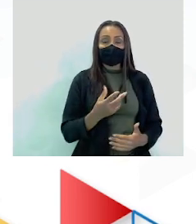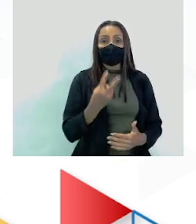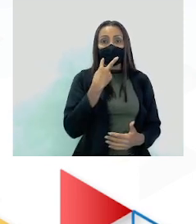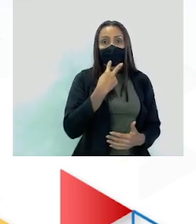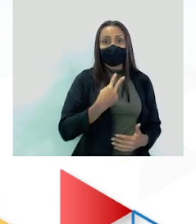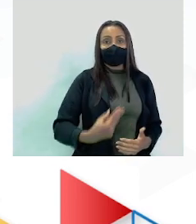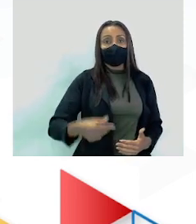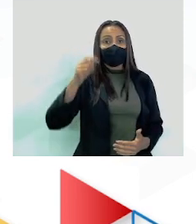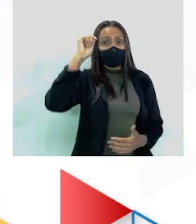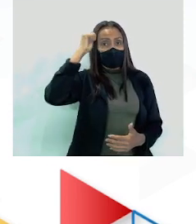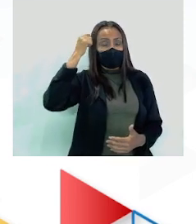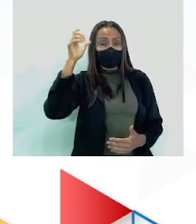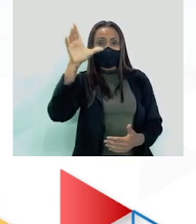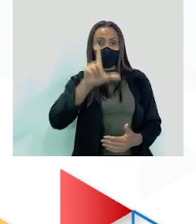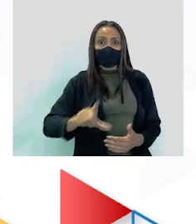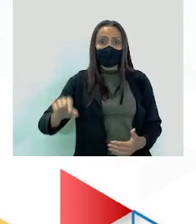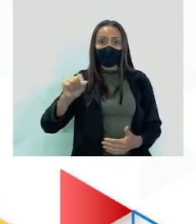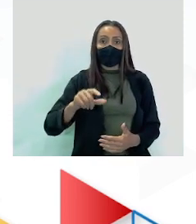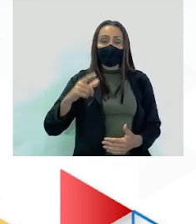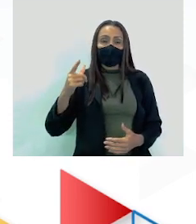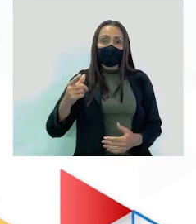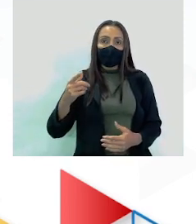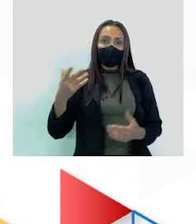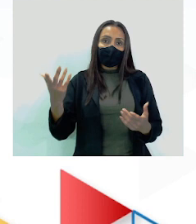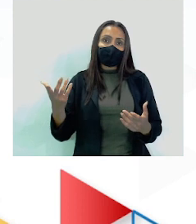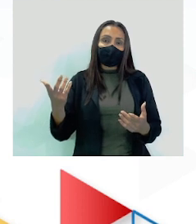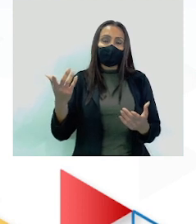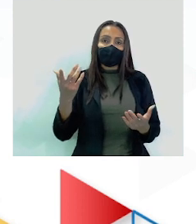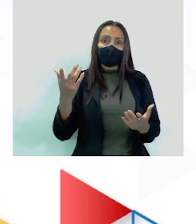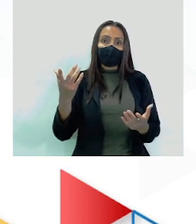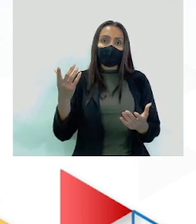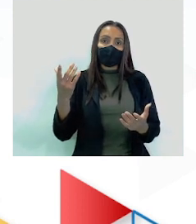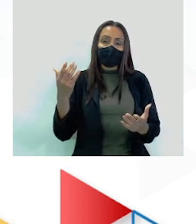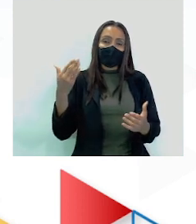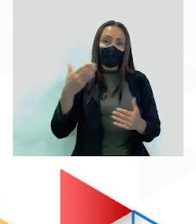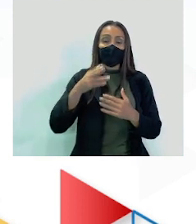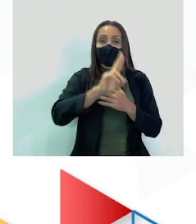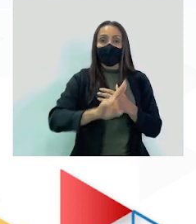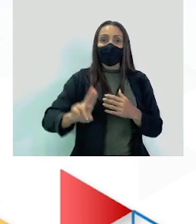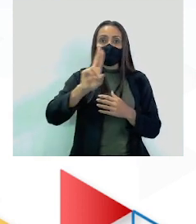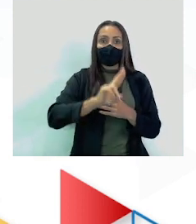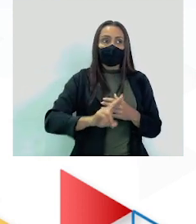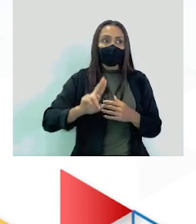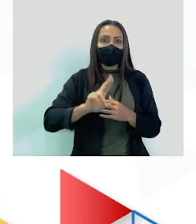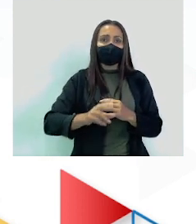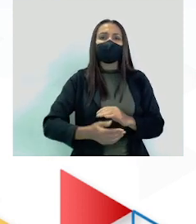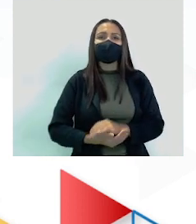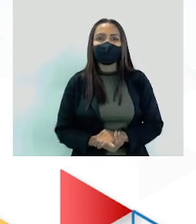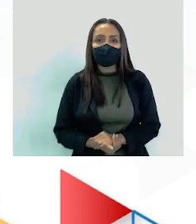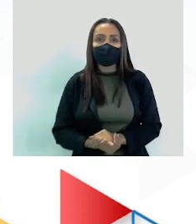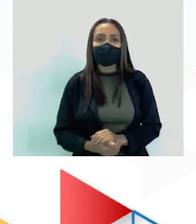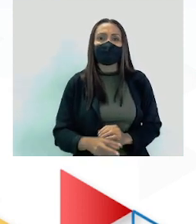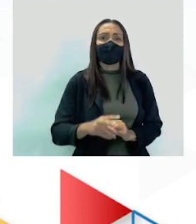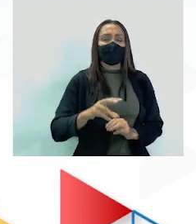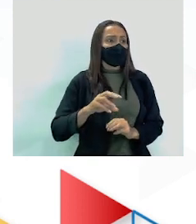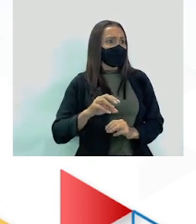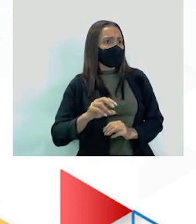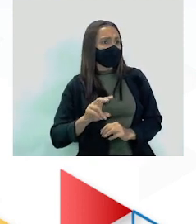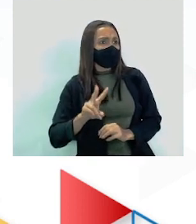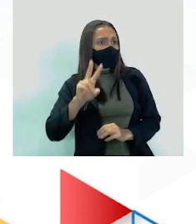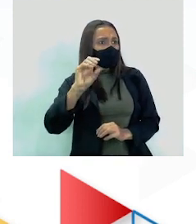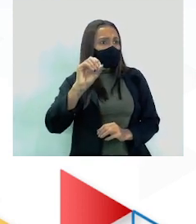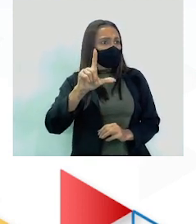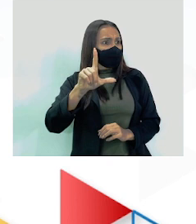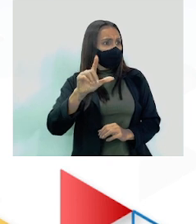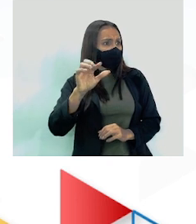africanês e passou a ser empregada pelo aí, esse nome aí, não sei nem como é que a menina vai fazer na Libra, viu? Mas é Voortrekkers,